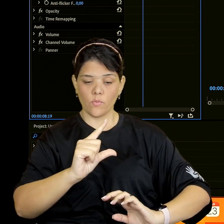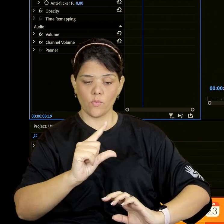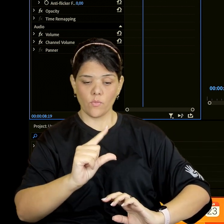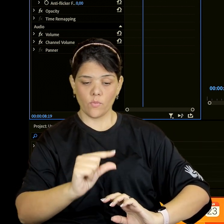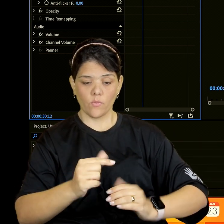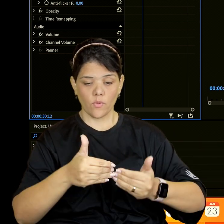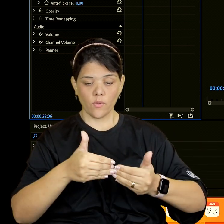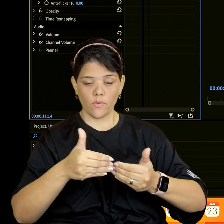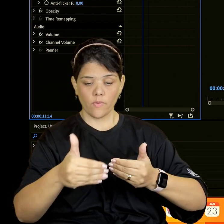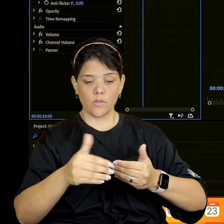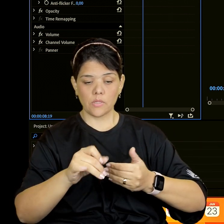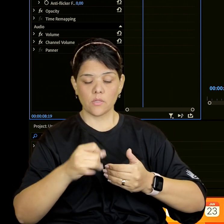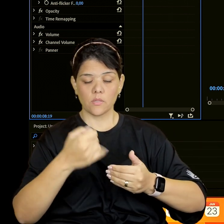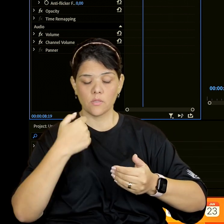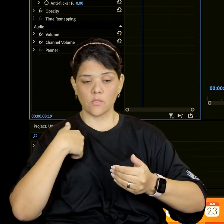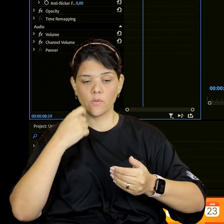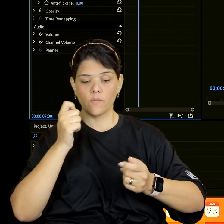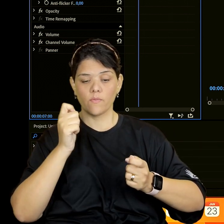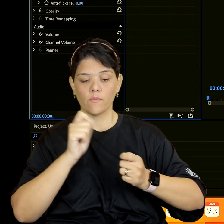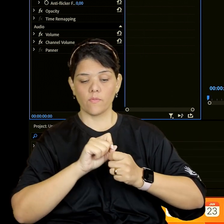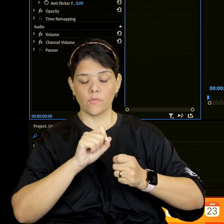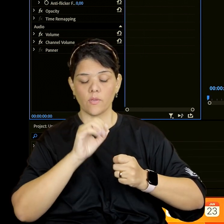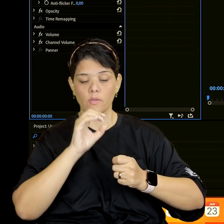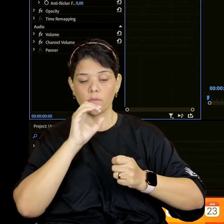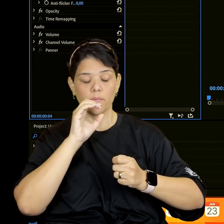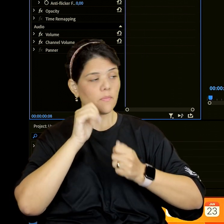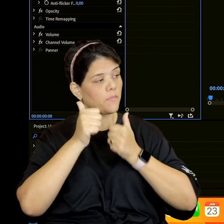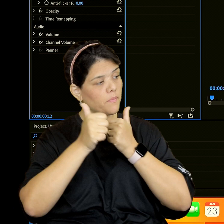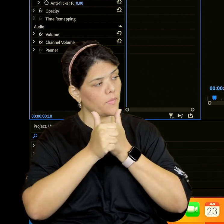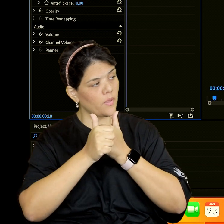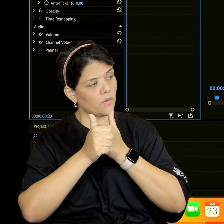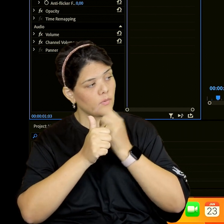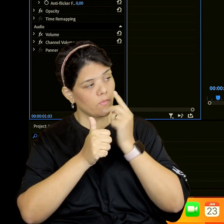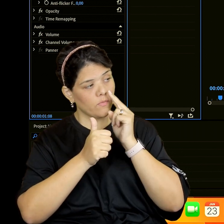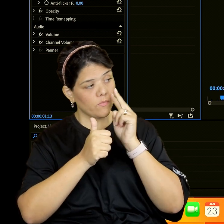a gente vai ver esse movimento de maneira mais rápida, então.